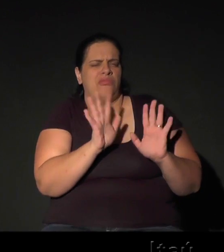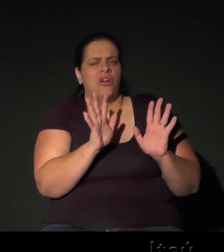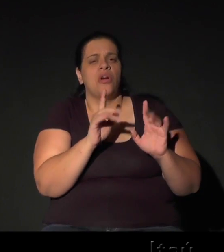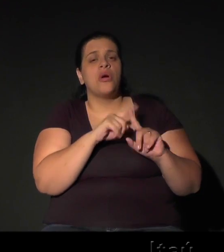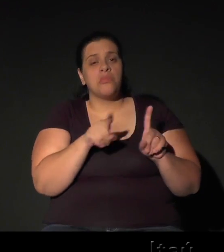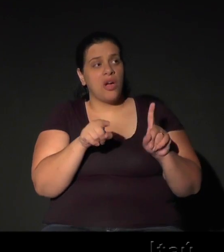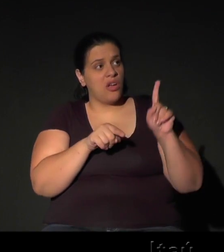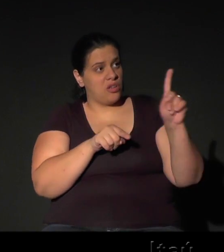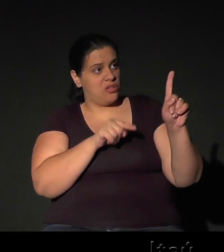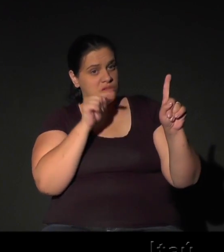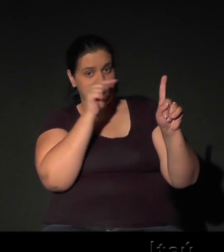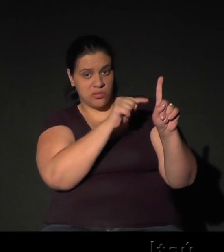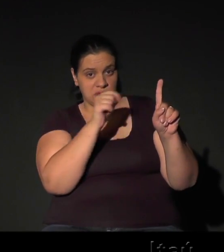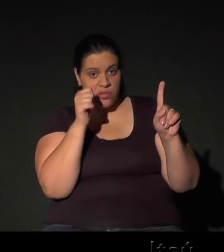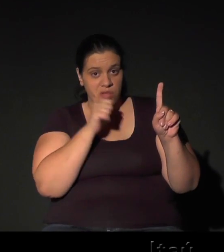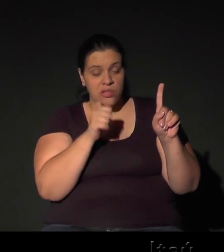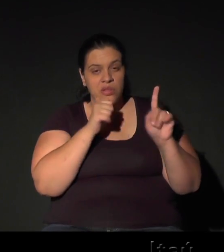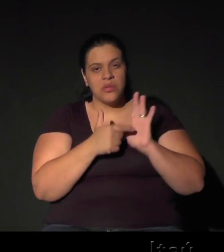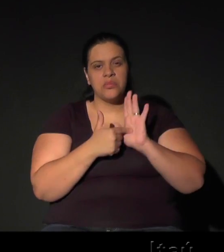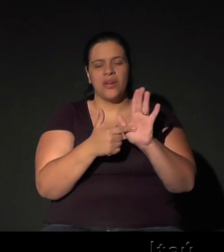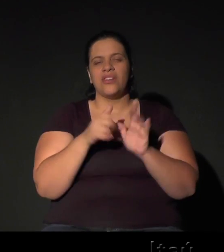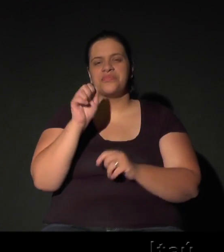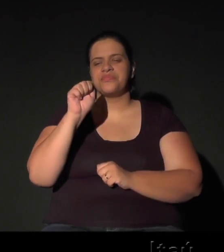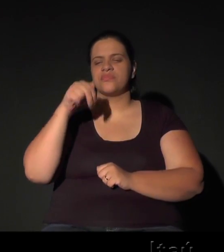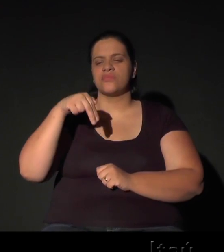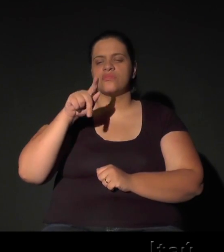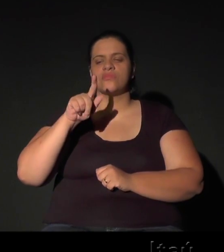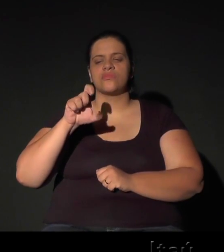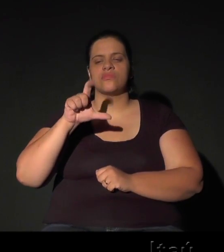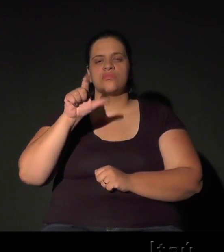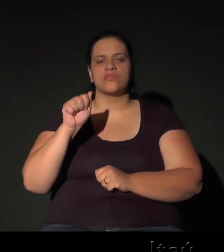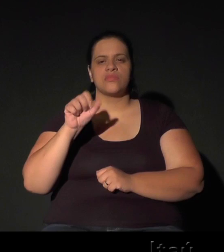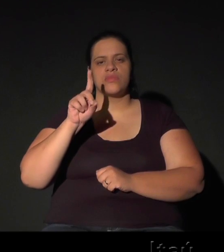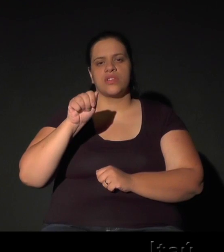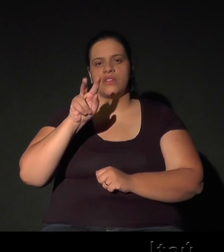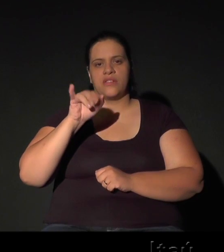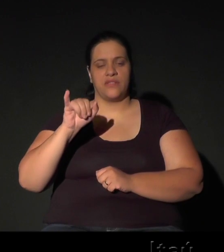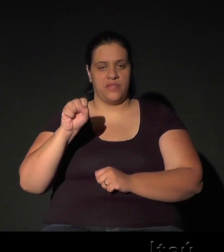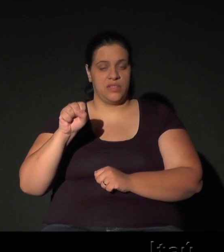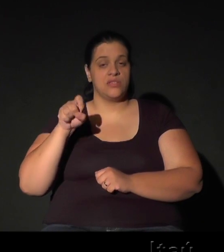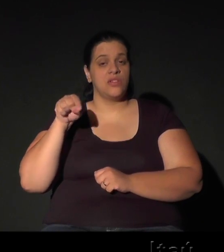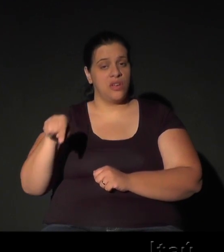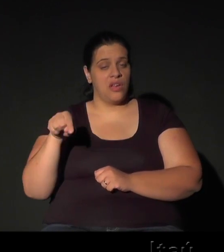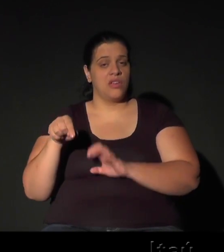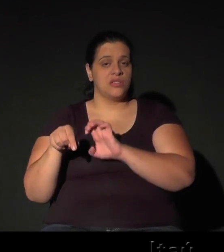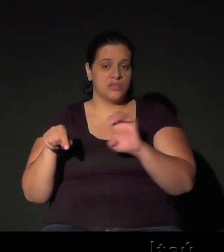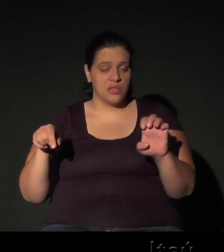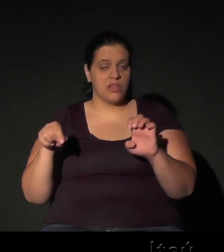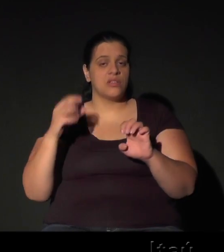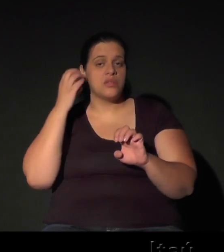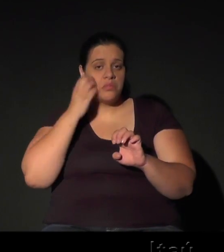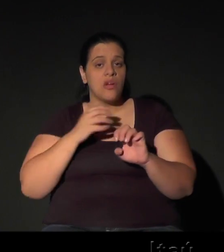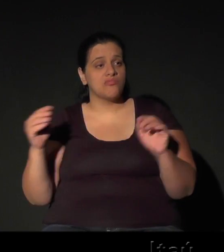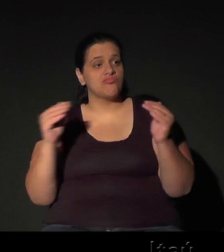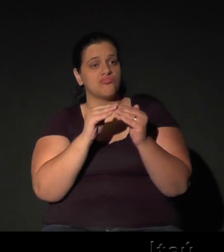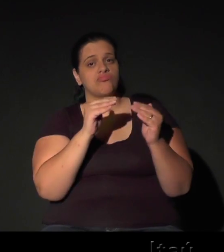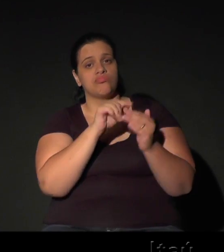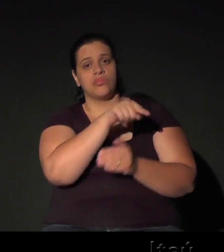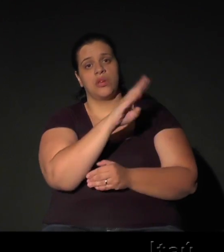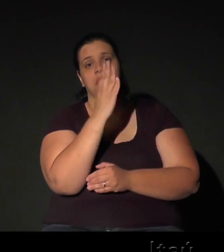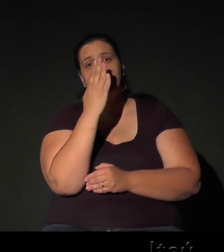trazer a própria Angela Davis que é uma mulher de esquerda marxista tem uma visão favorável a beoncé